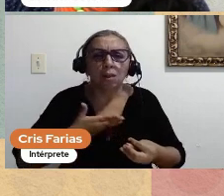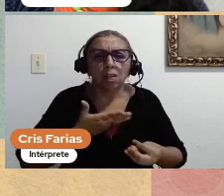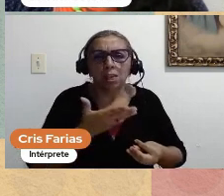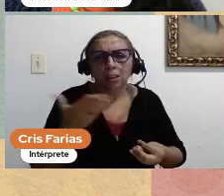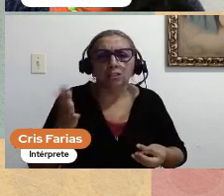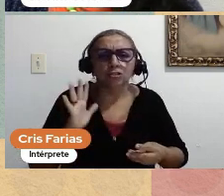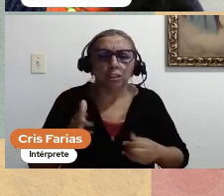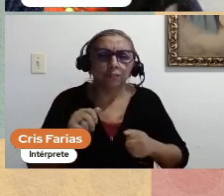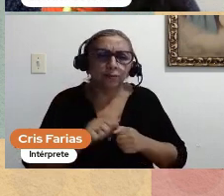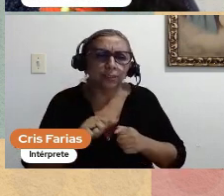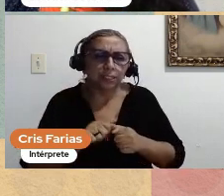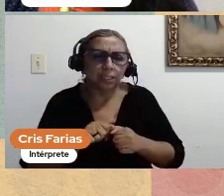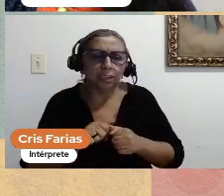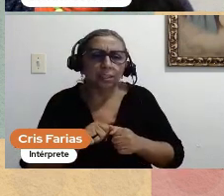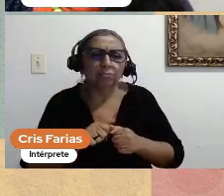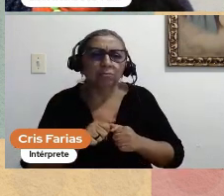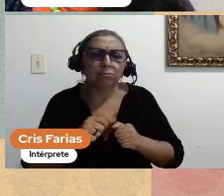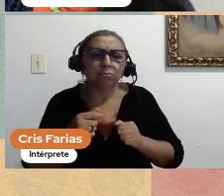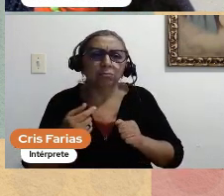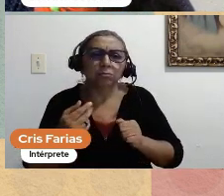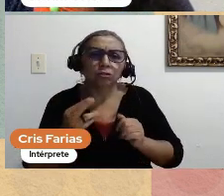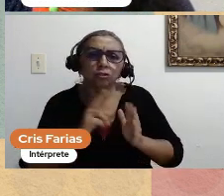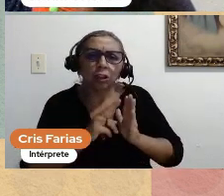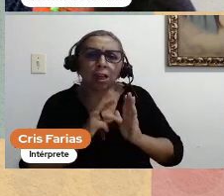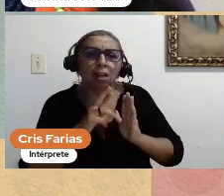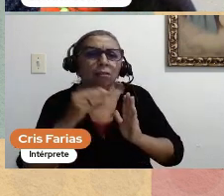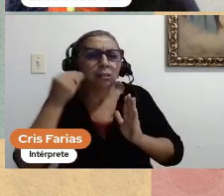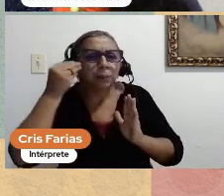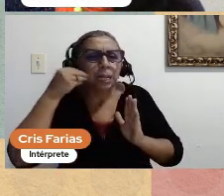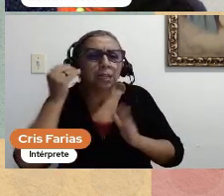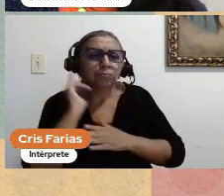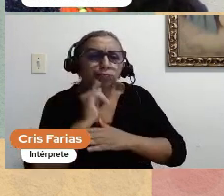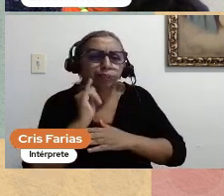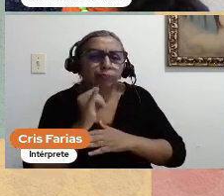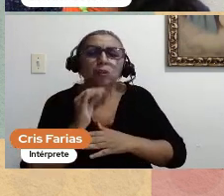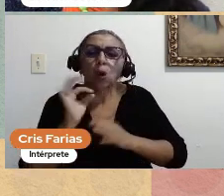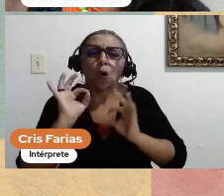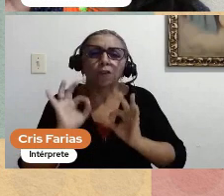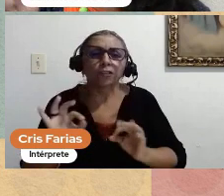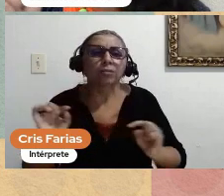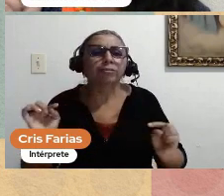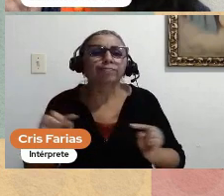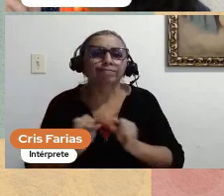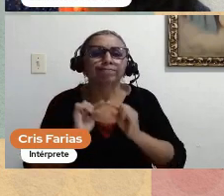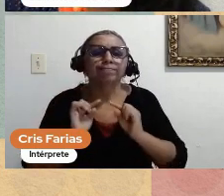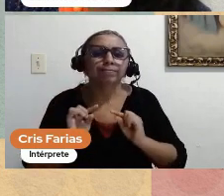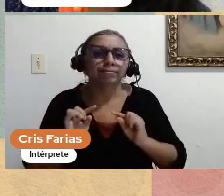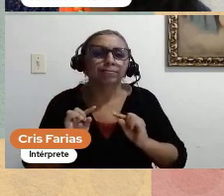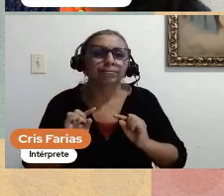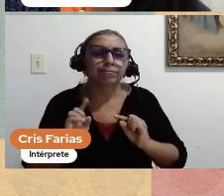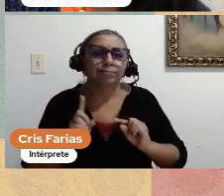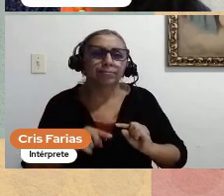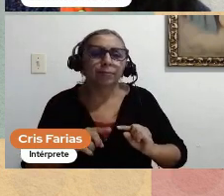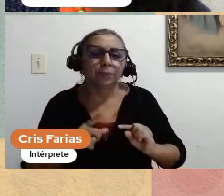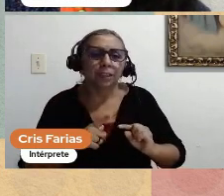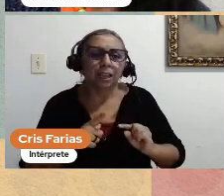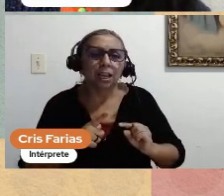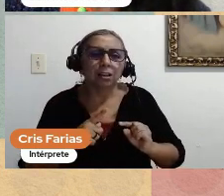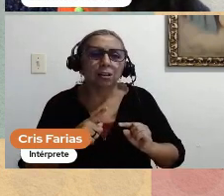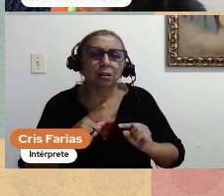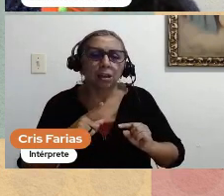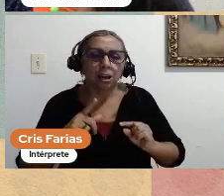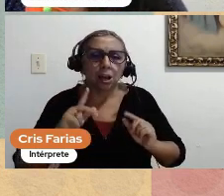fizeram, que mencionaram, fizeram relatos de experiência, confirmam essa questão que o recurso